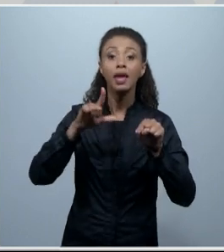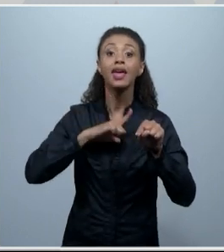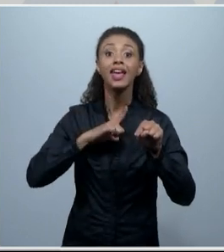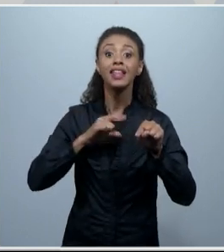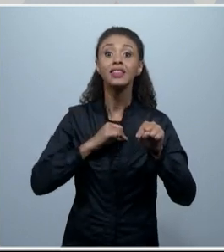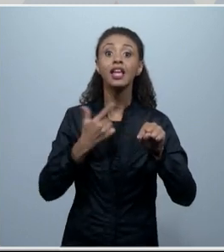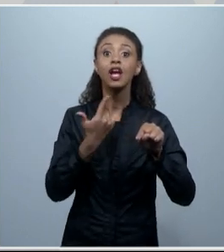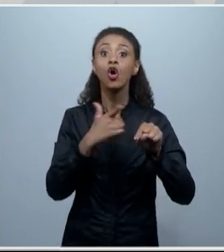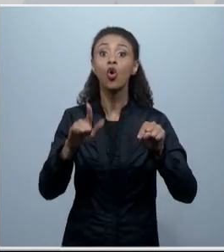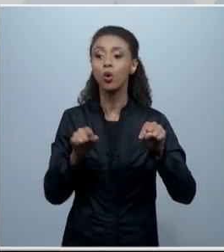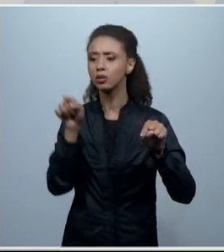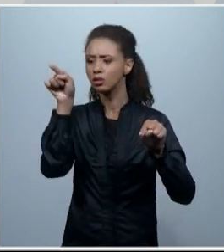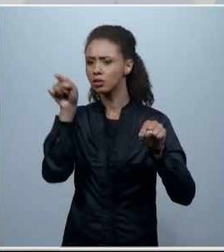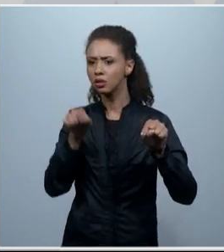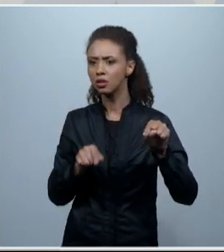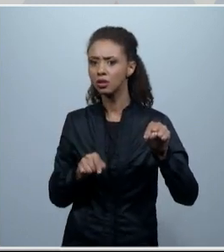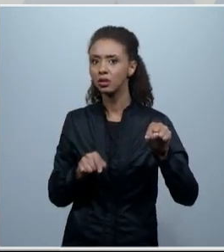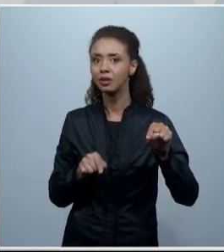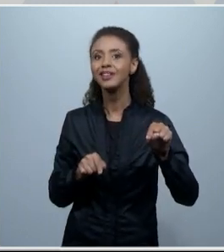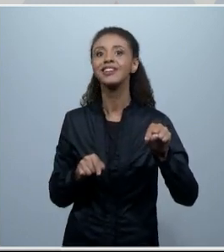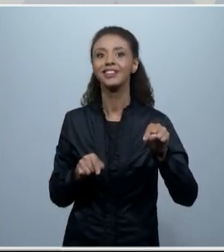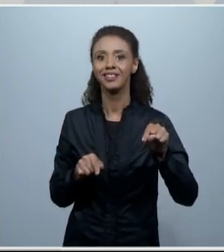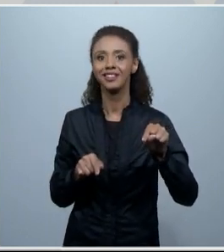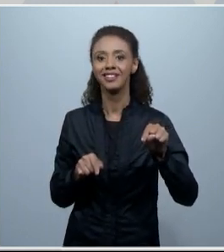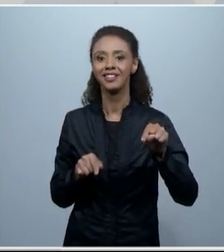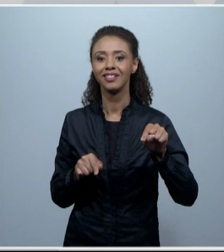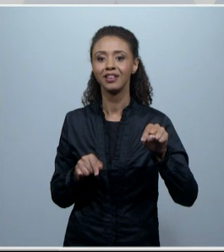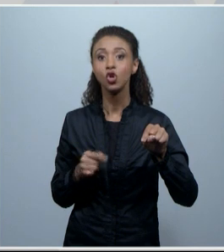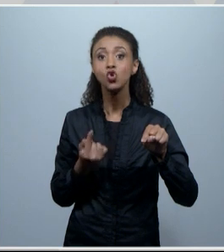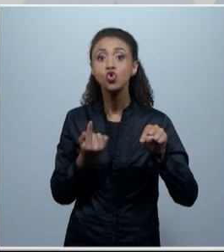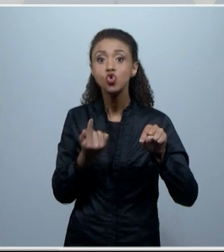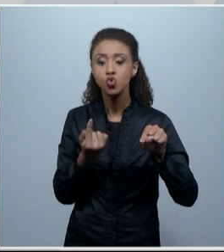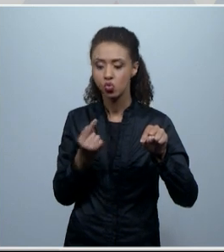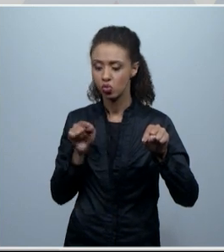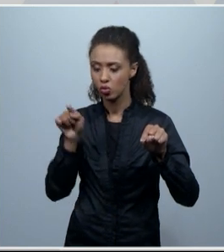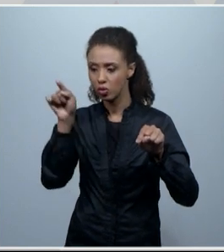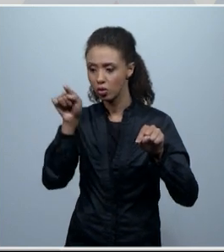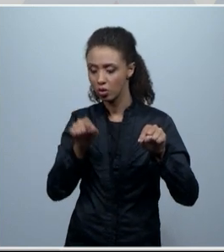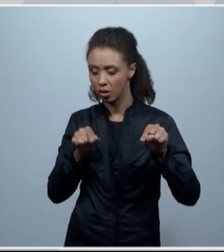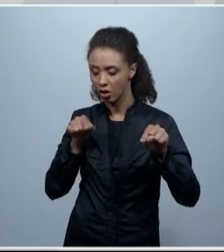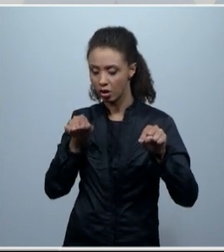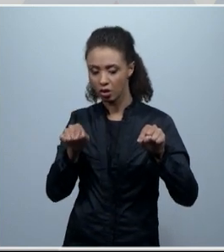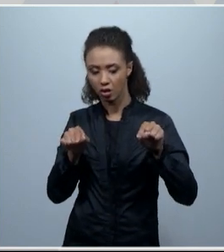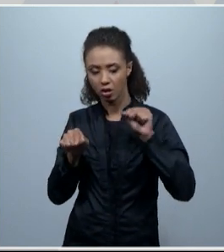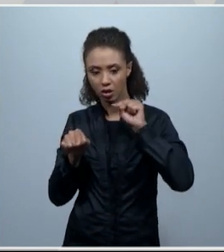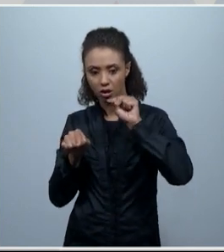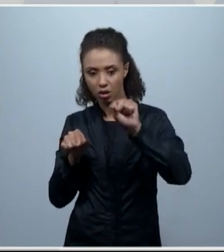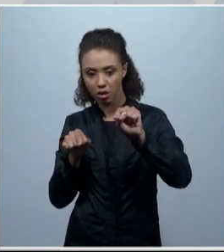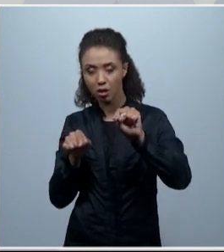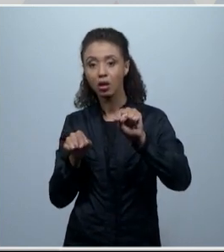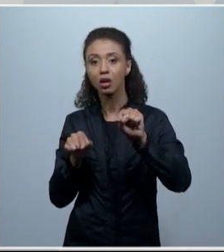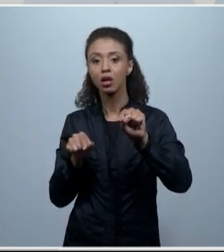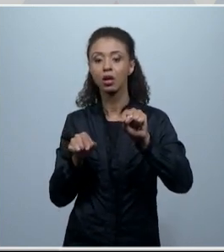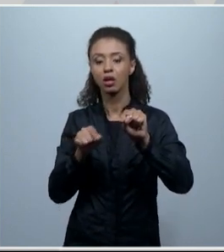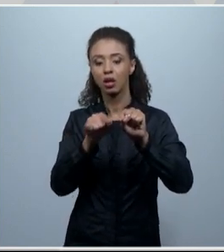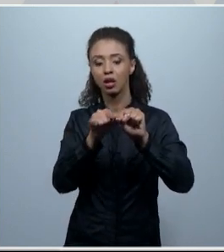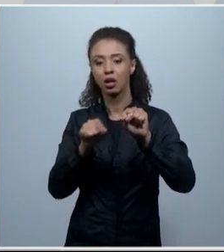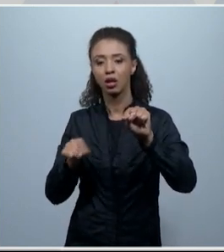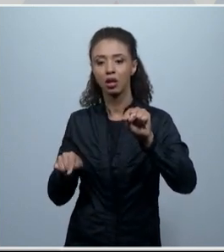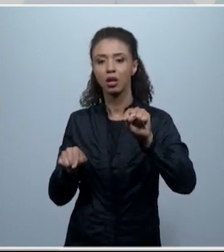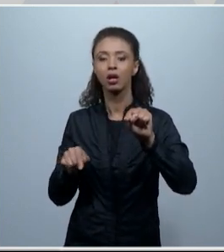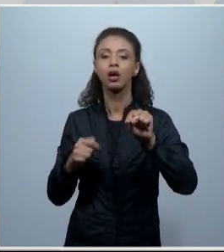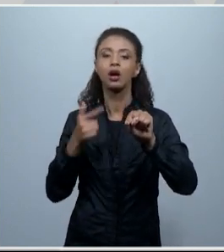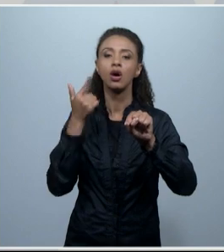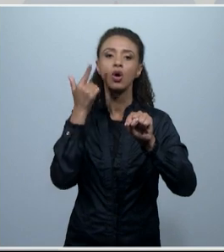conferência reta que tem em comum com essa circunferência único ponto ela tem essa propriedade de ser ortogonal a um